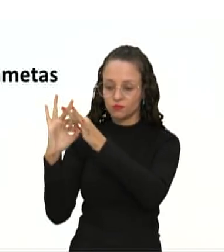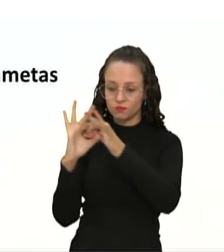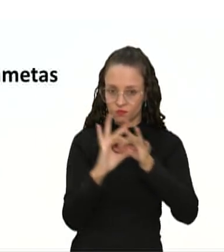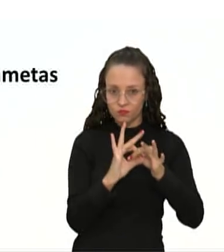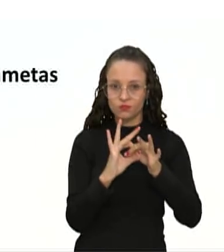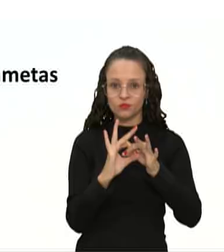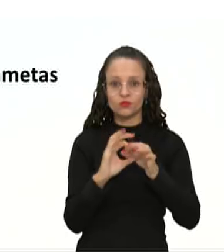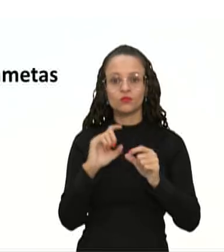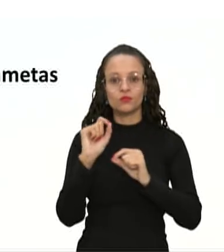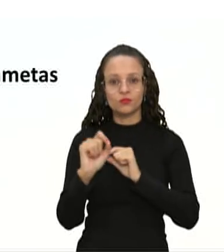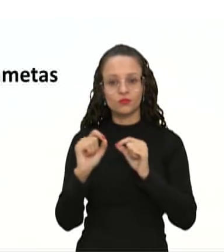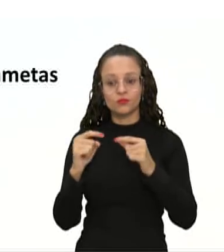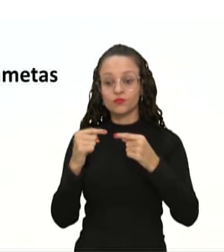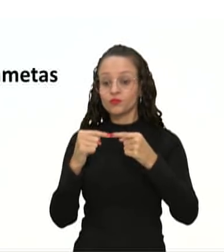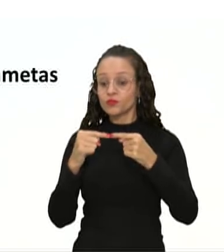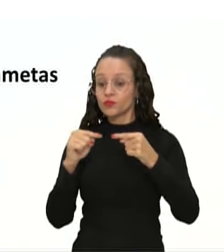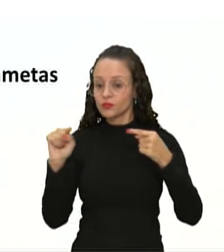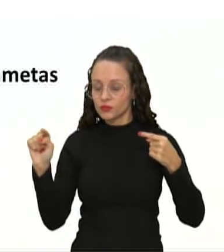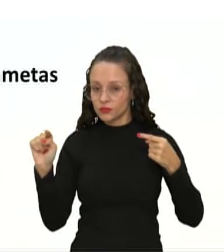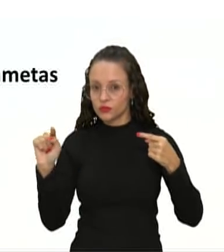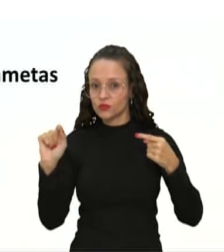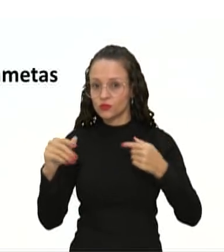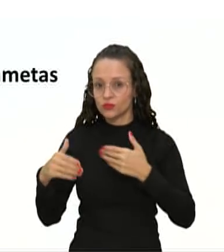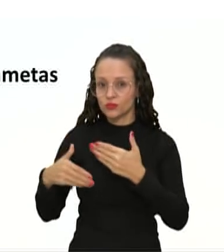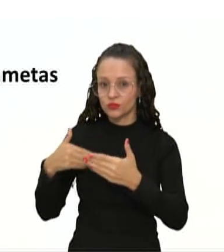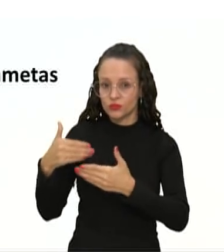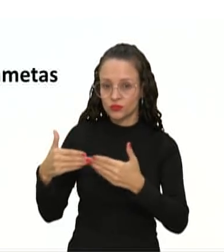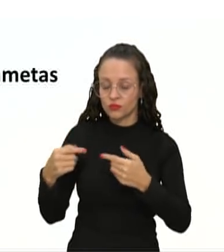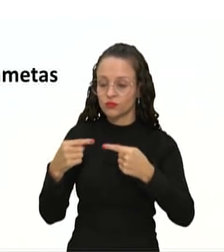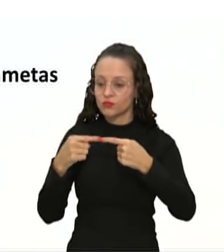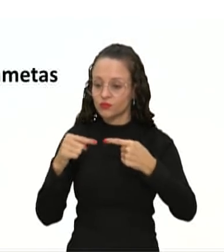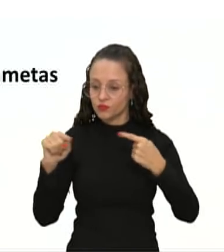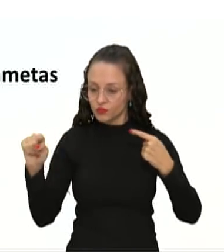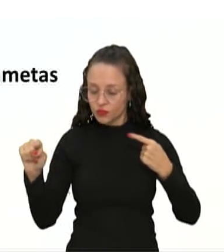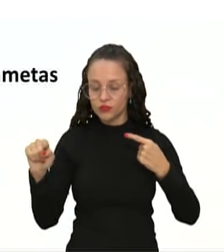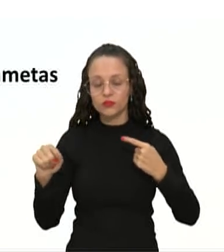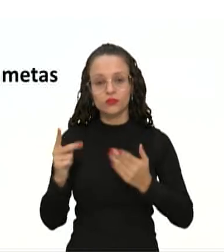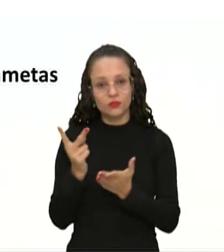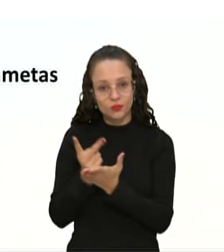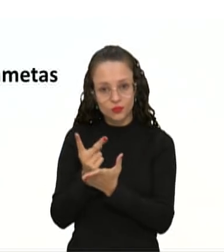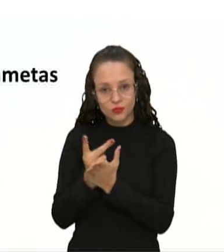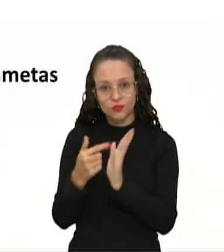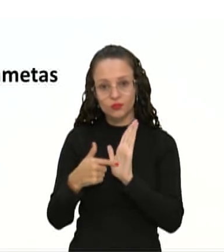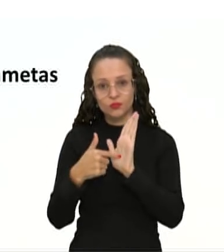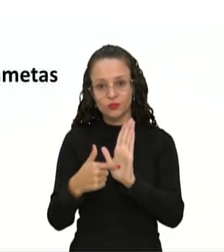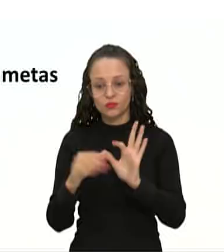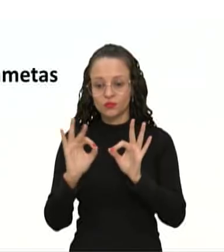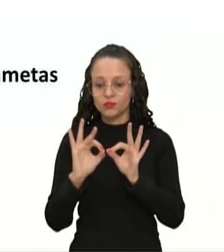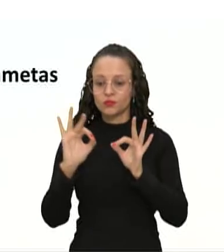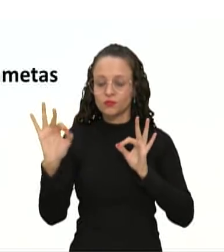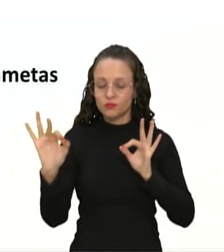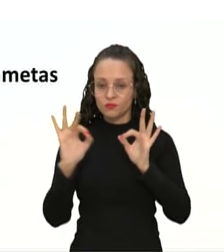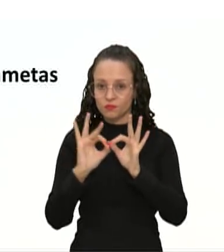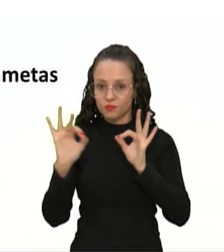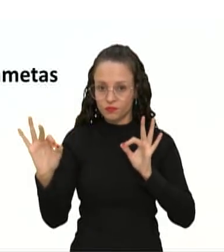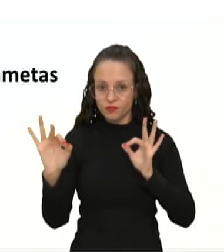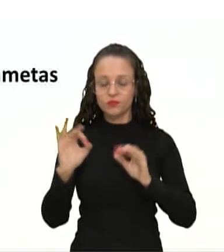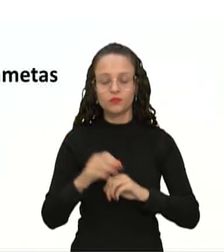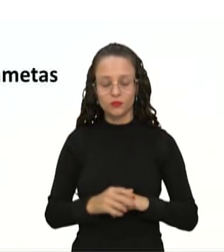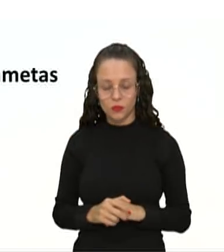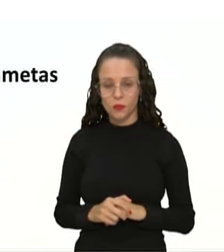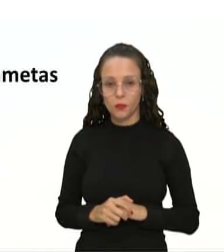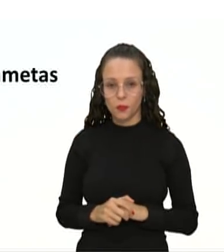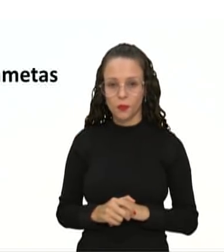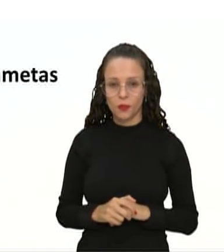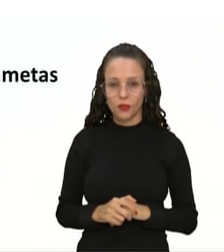seguinte, apenas se separando pelo processo de permuta, cuja frequência reflete a distância relativa entre os referidos